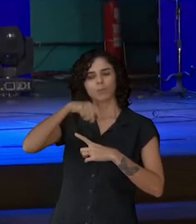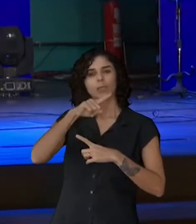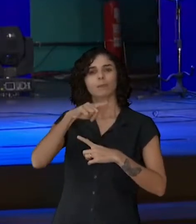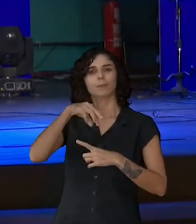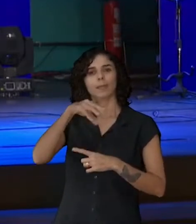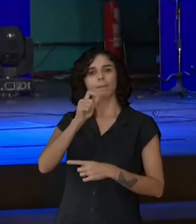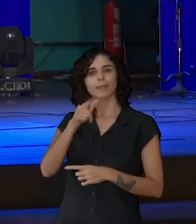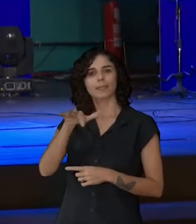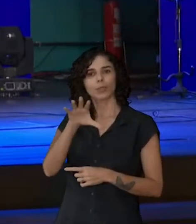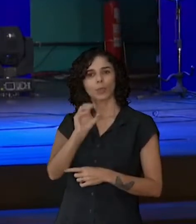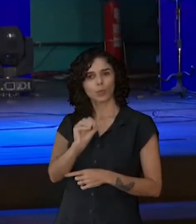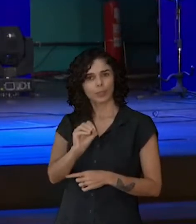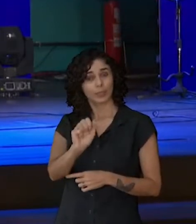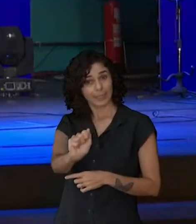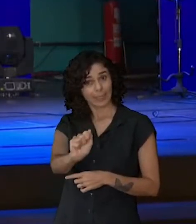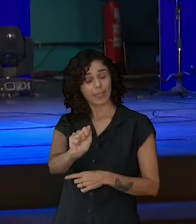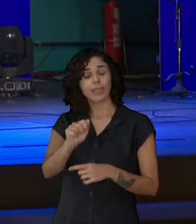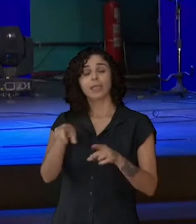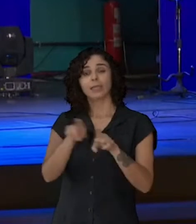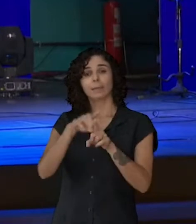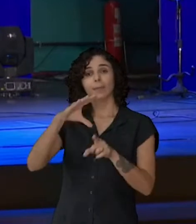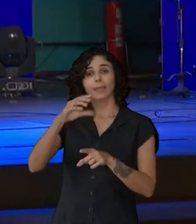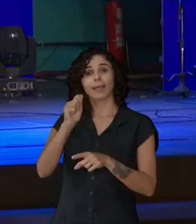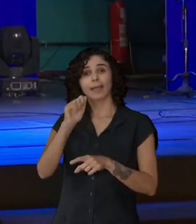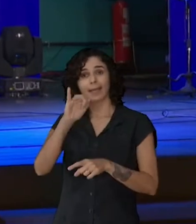Caia antes de ir para Jerusalém.